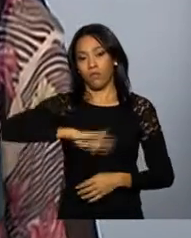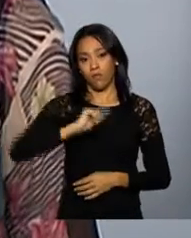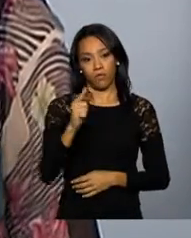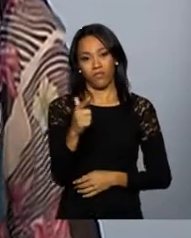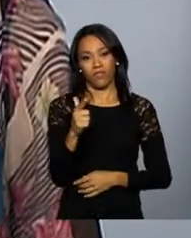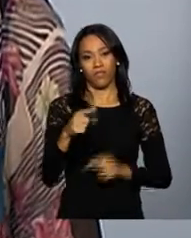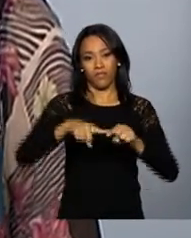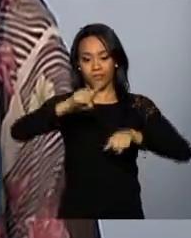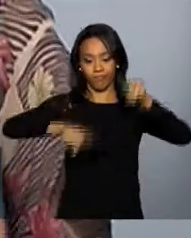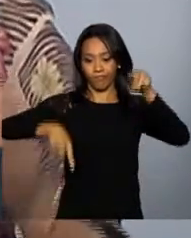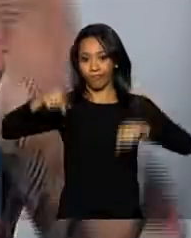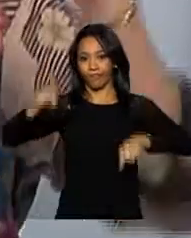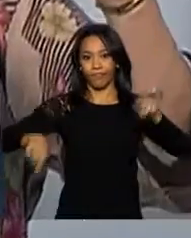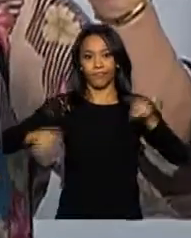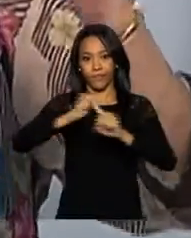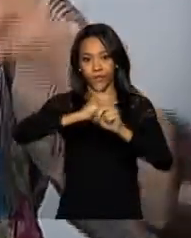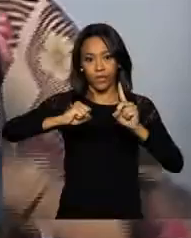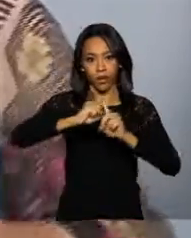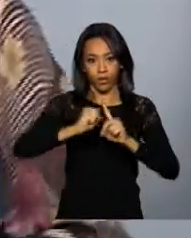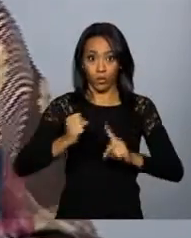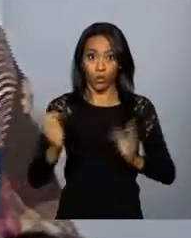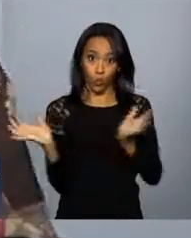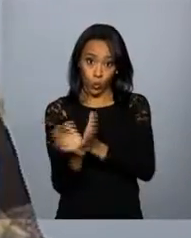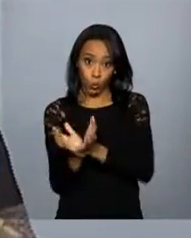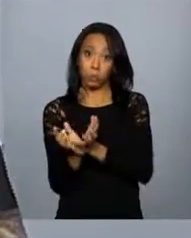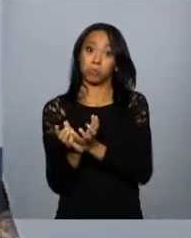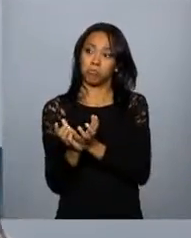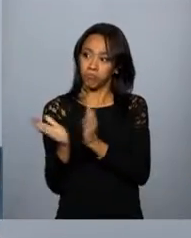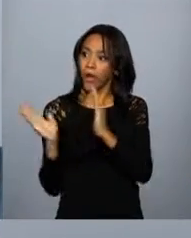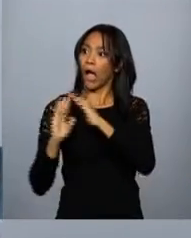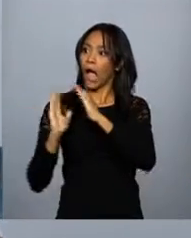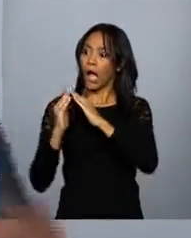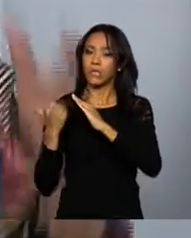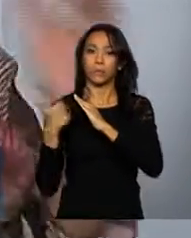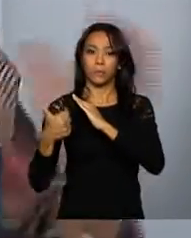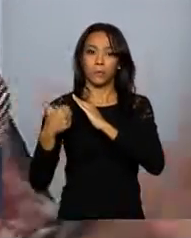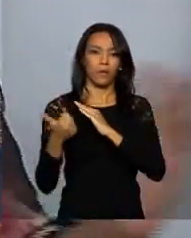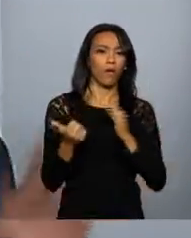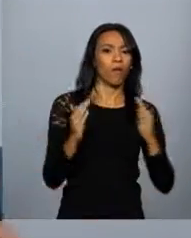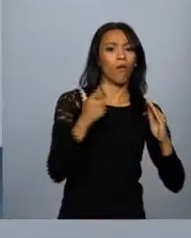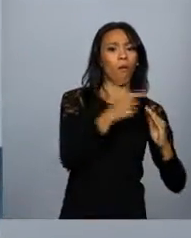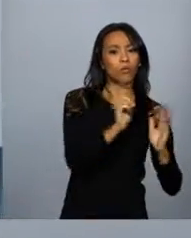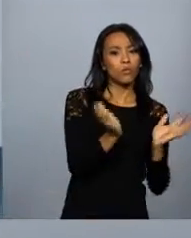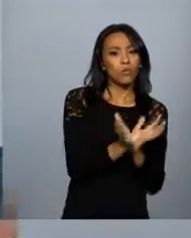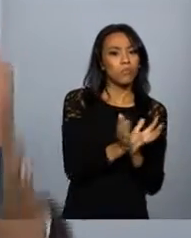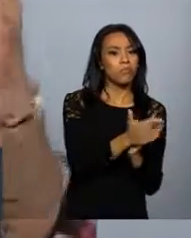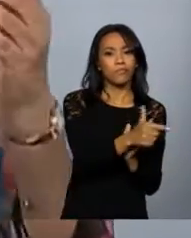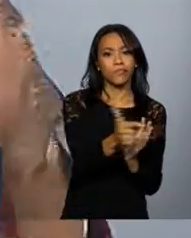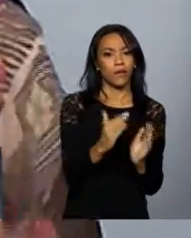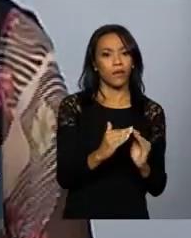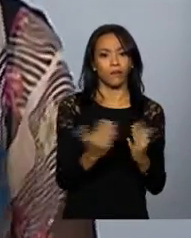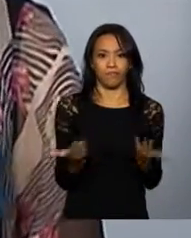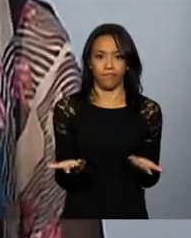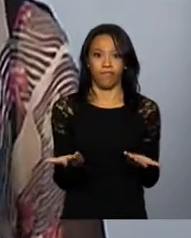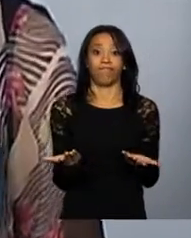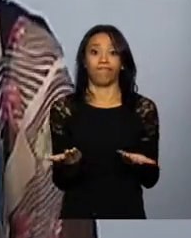essa desigualdade. Uns com casa, outros sem casa. Daí